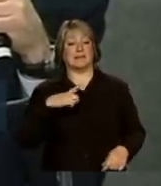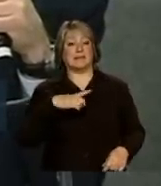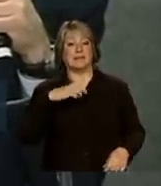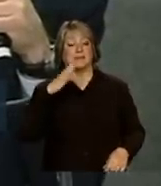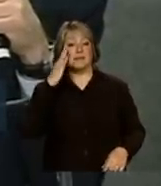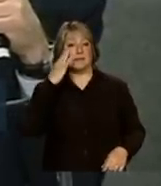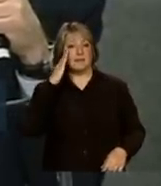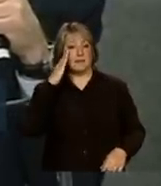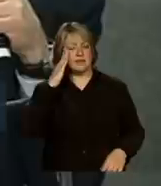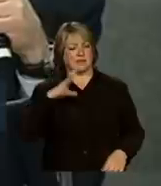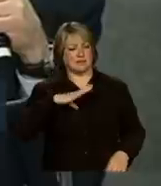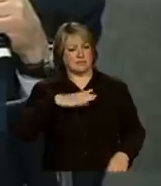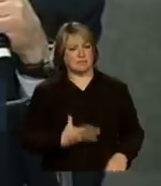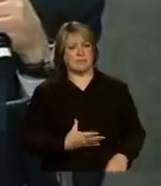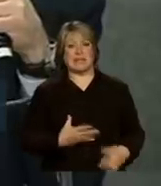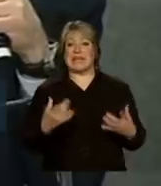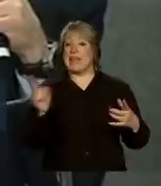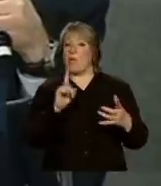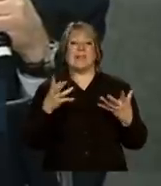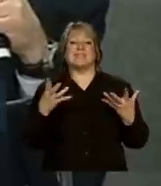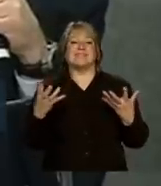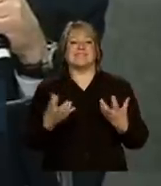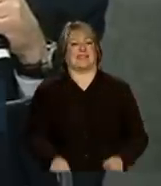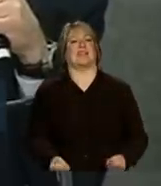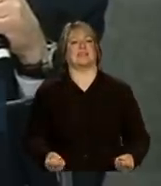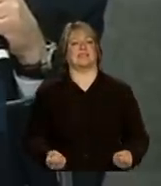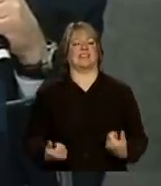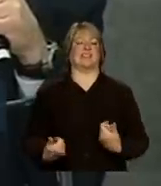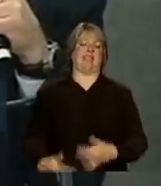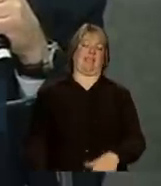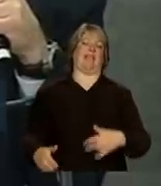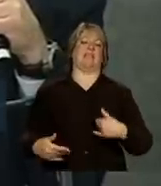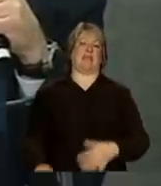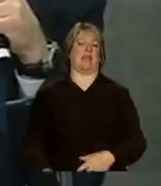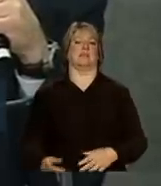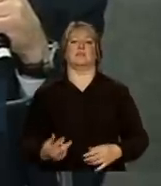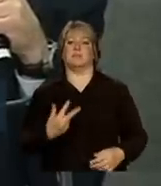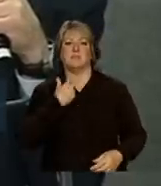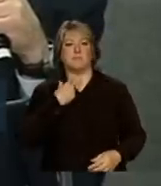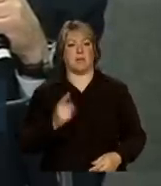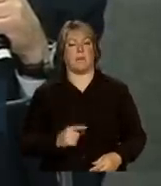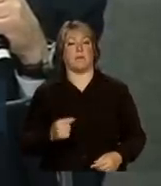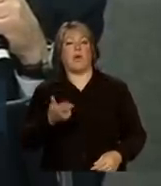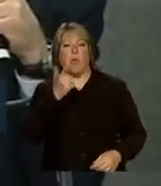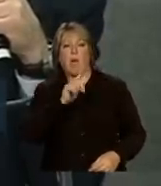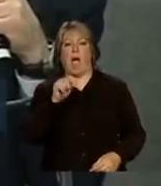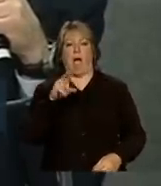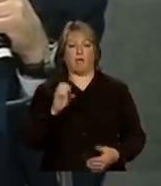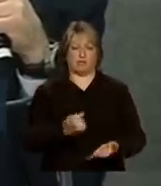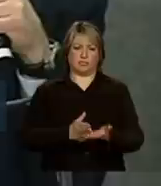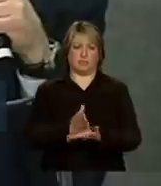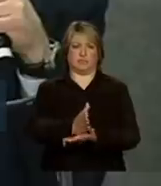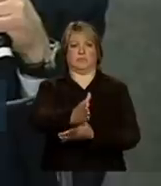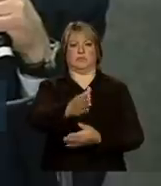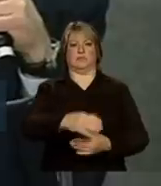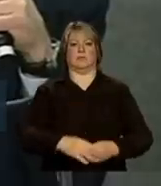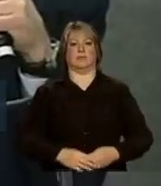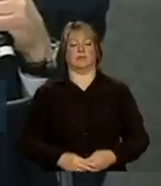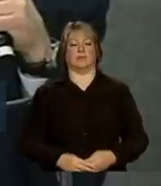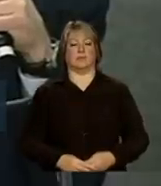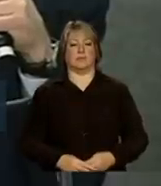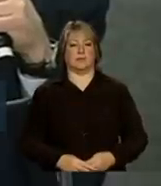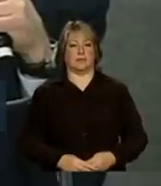certa atitude de inconformidade né Para que objetivos novos sejam atingidos né porque